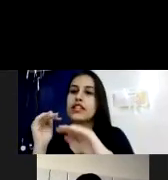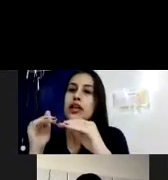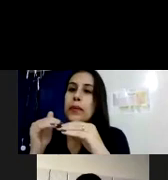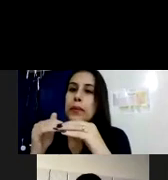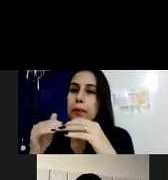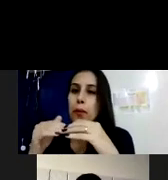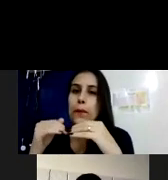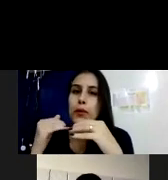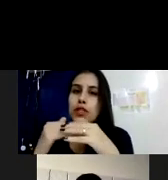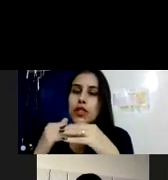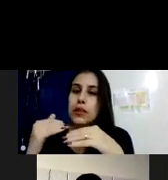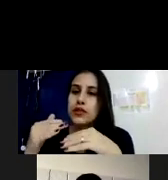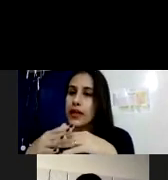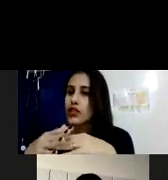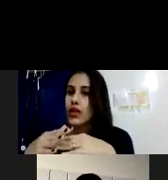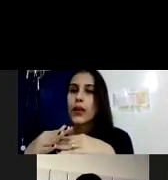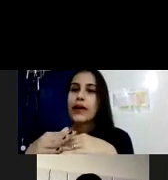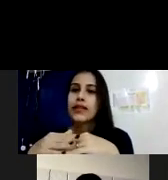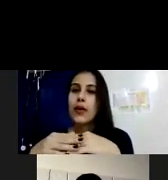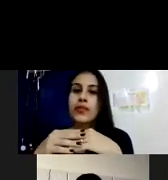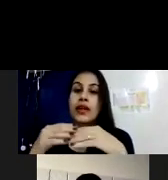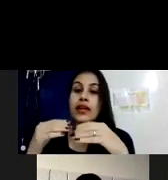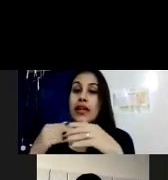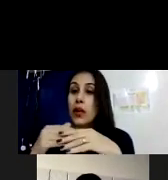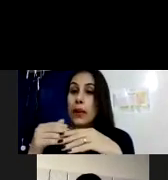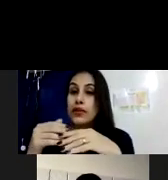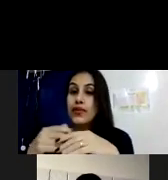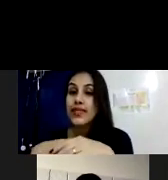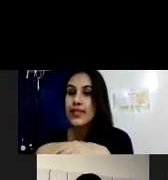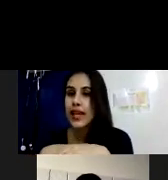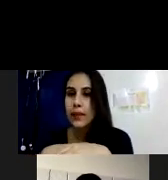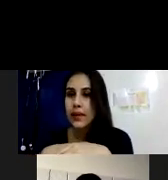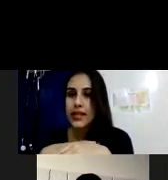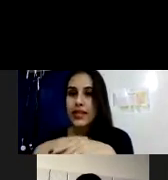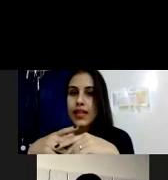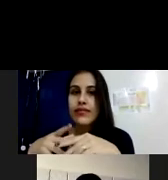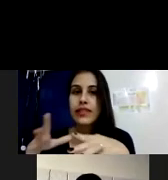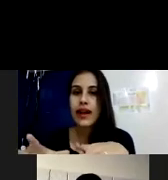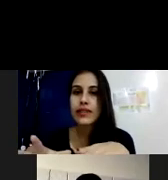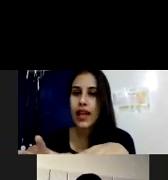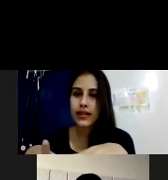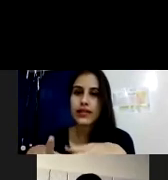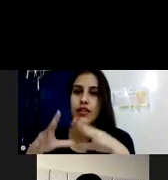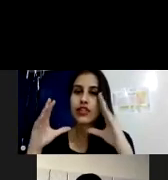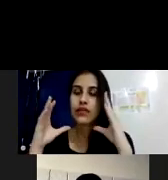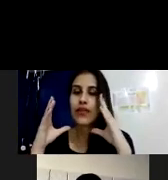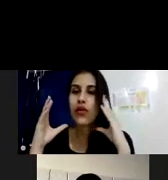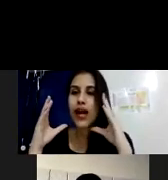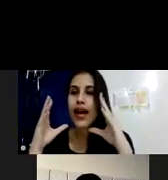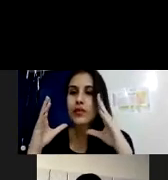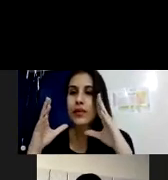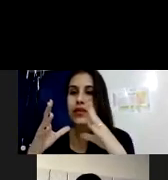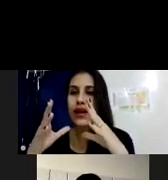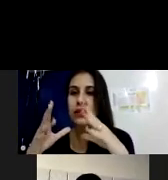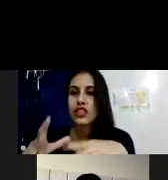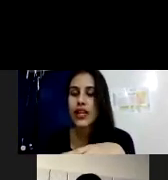que a gente tem um procedimento operacional padrão? O que eu posso fazer para tentar evitar as quedas? Agora a gente vai